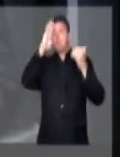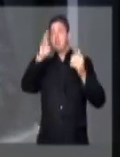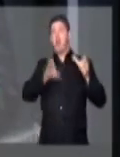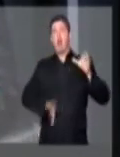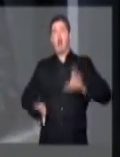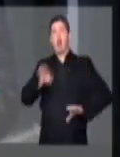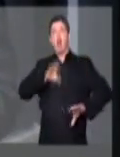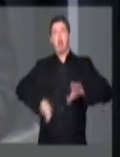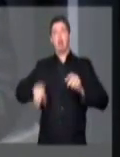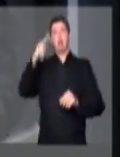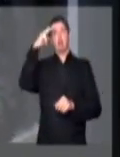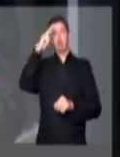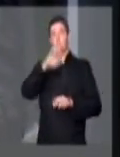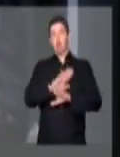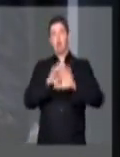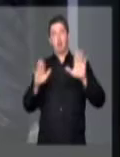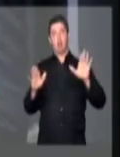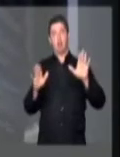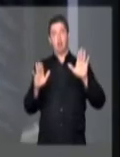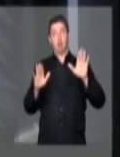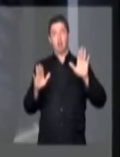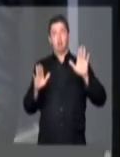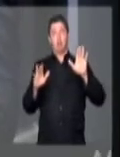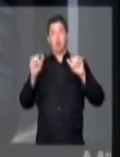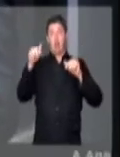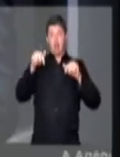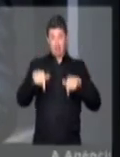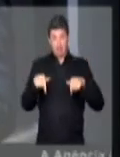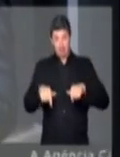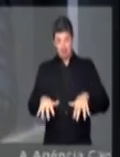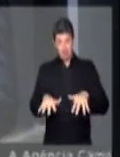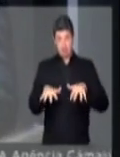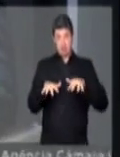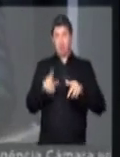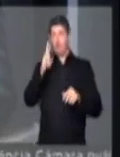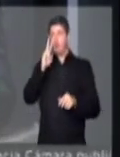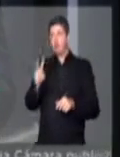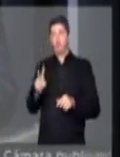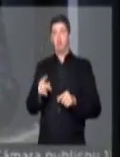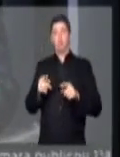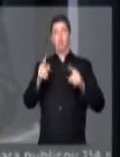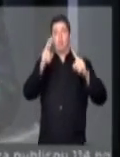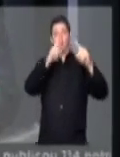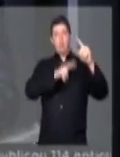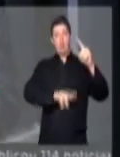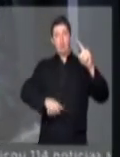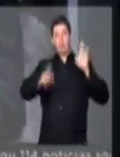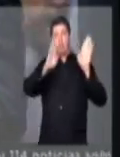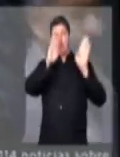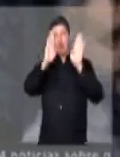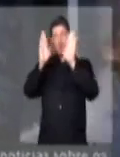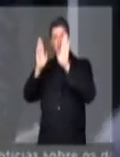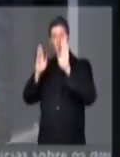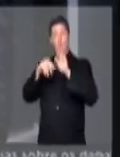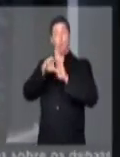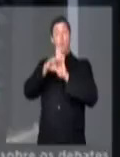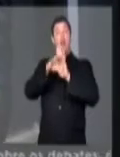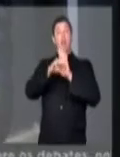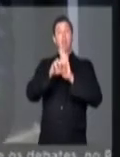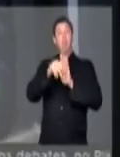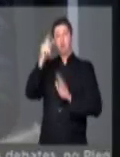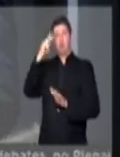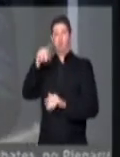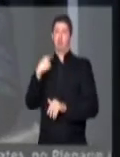tempos no Brasil. Presenciamos nesta sessão o fim de um ciclo, o fim de um capítulo na